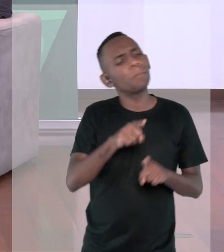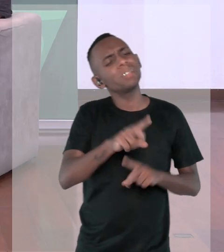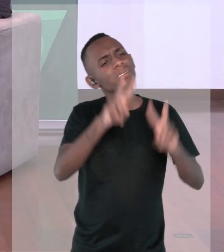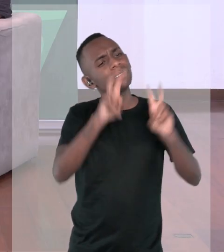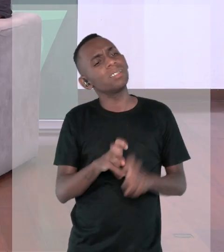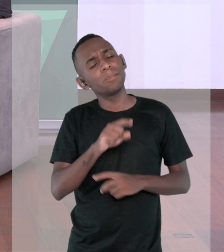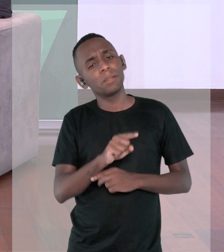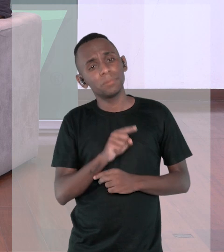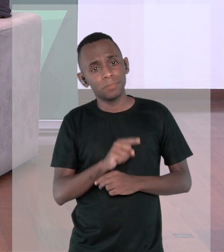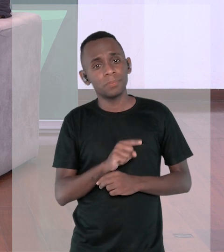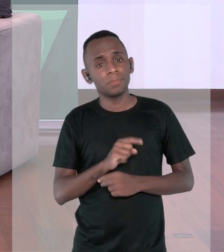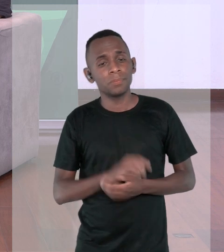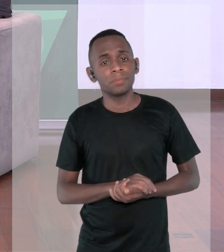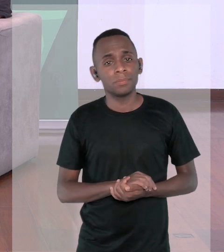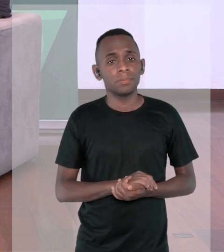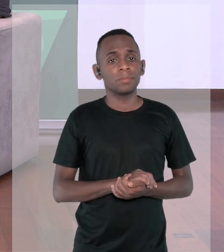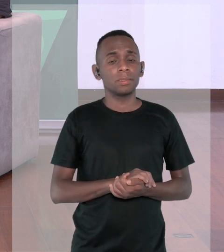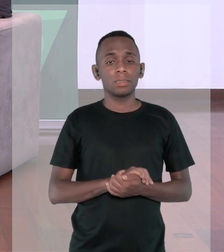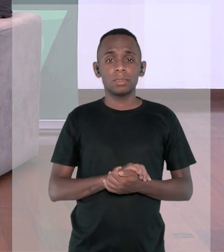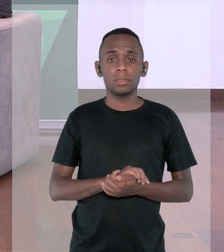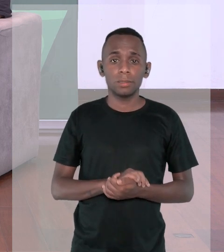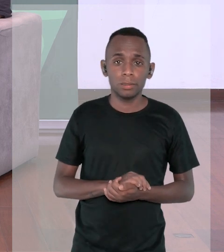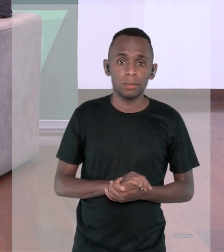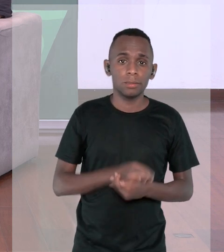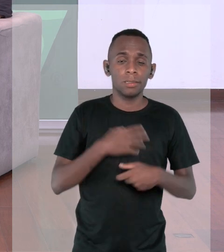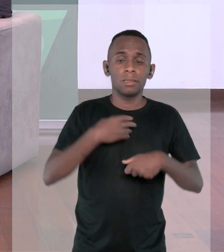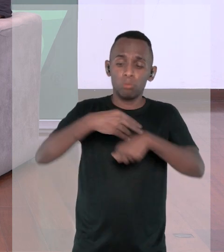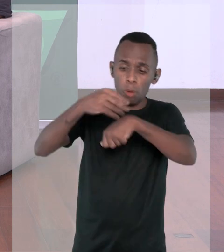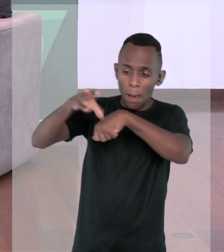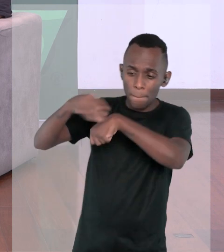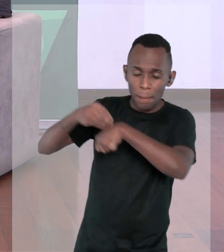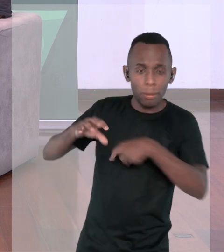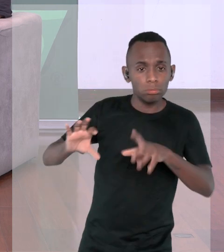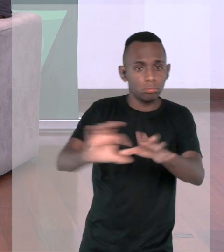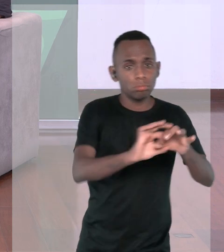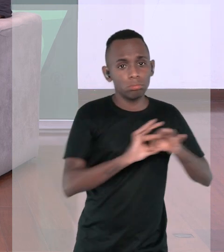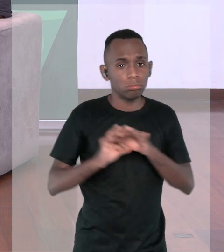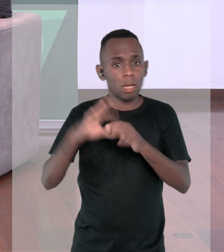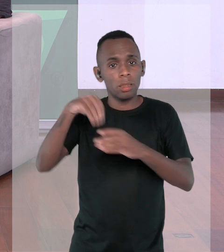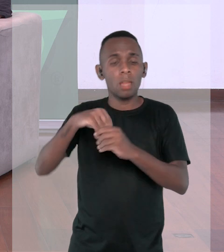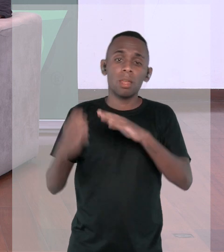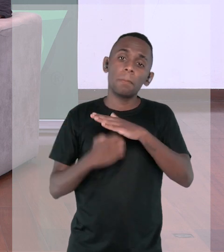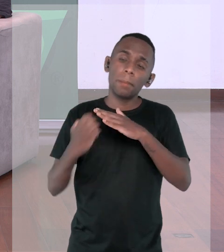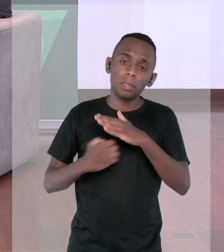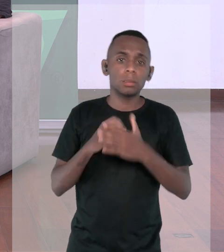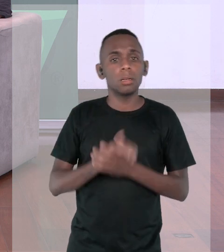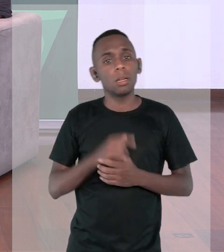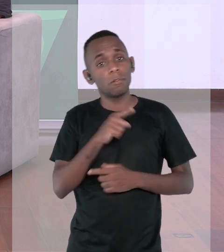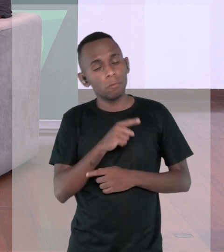questão dessa rede de transmissão, né? Dentro das empresas,